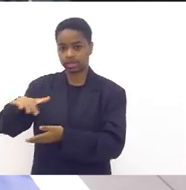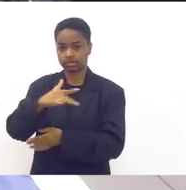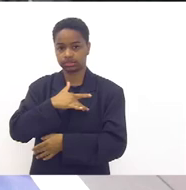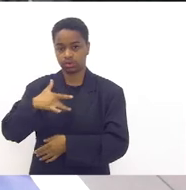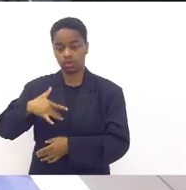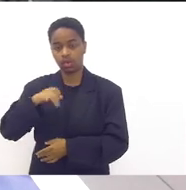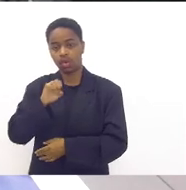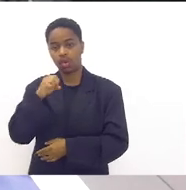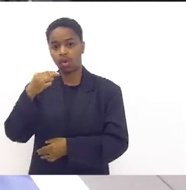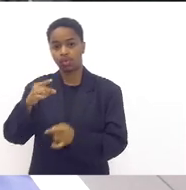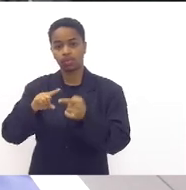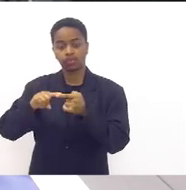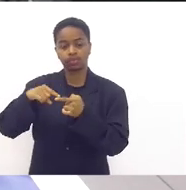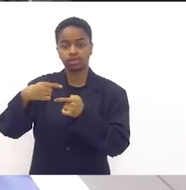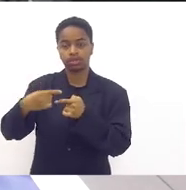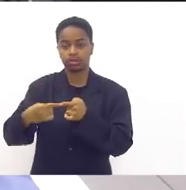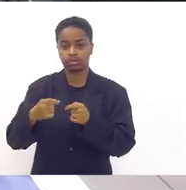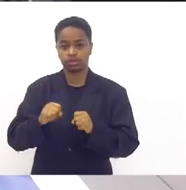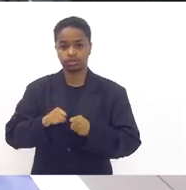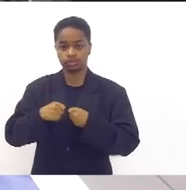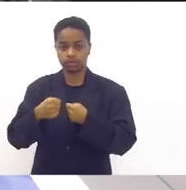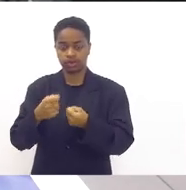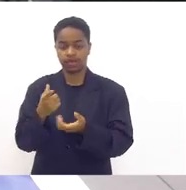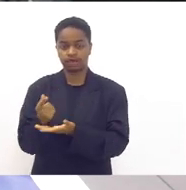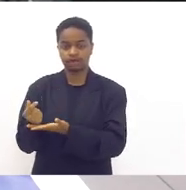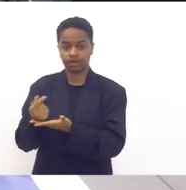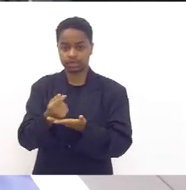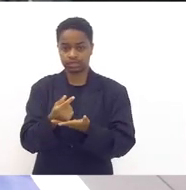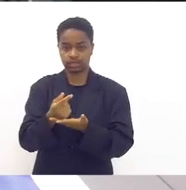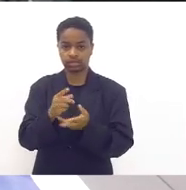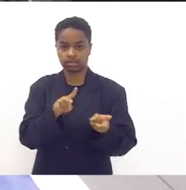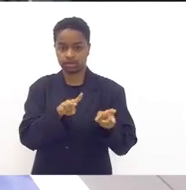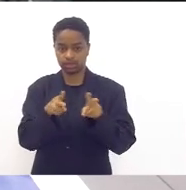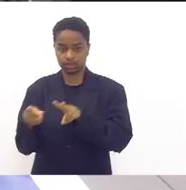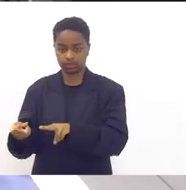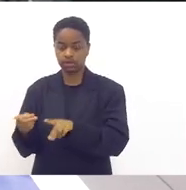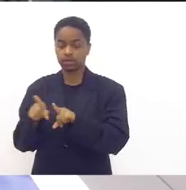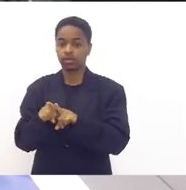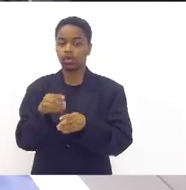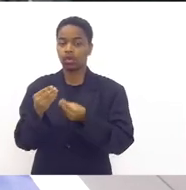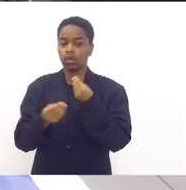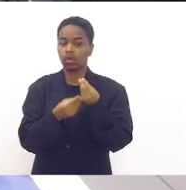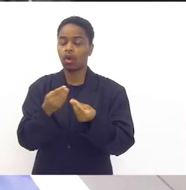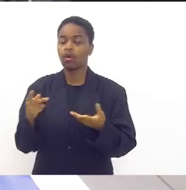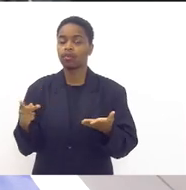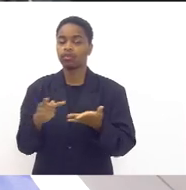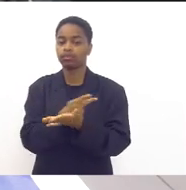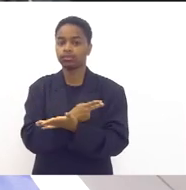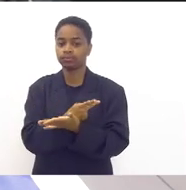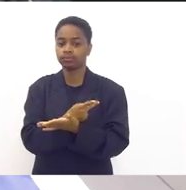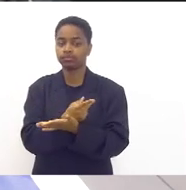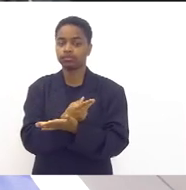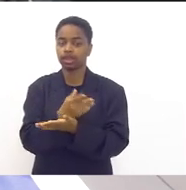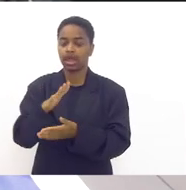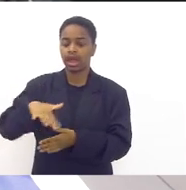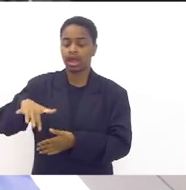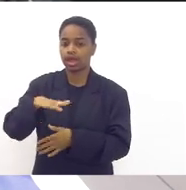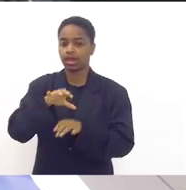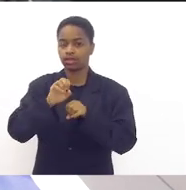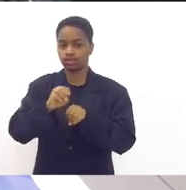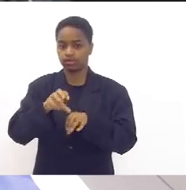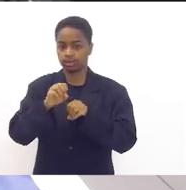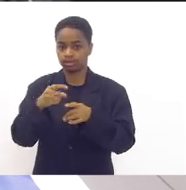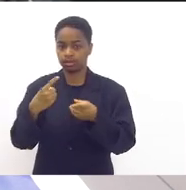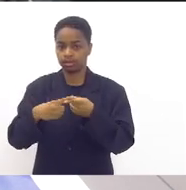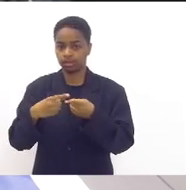se, após os empenhos, a Fazenda faz essa transferência, e como isso é feito em relação a educação, porque aí eu